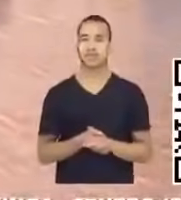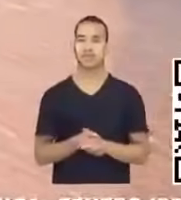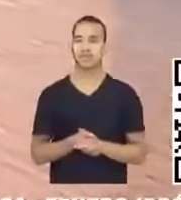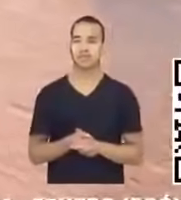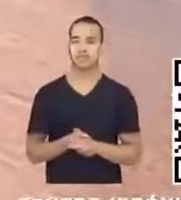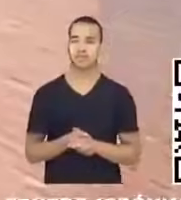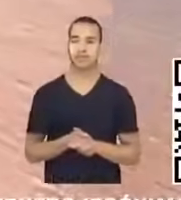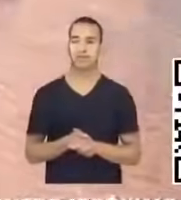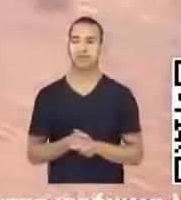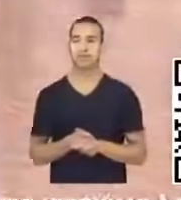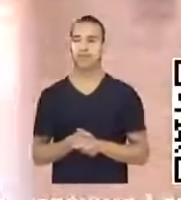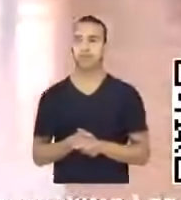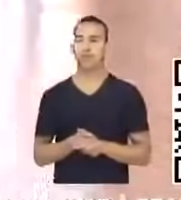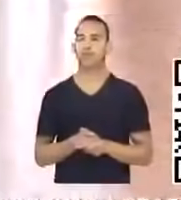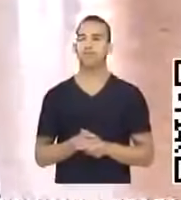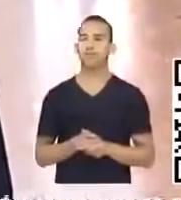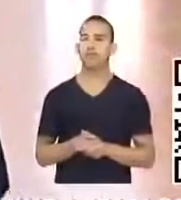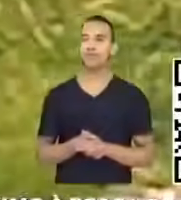o rapaz